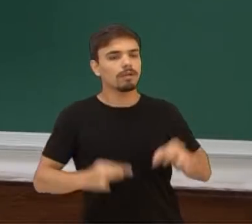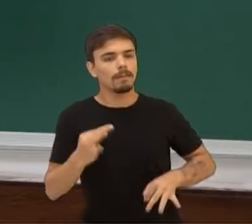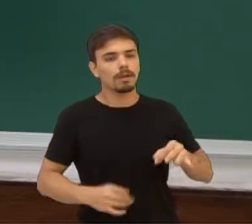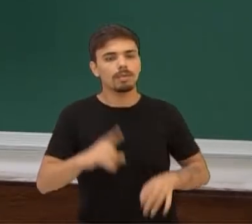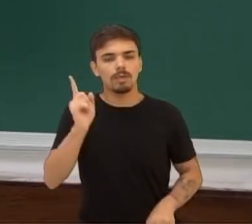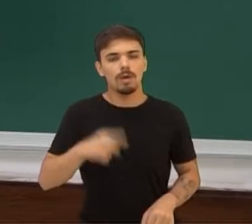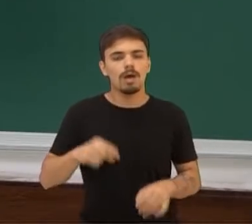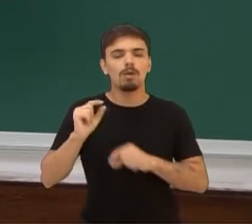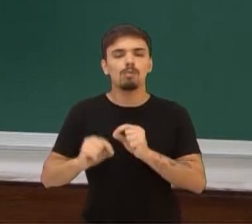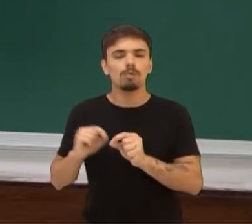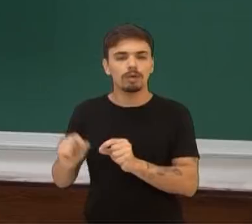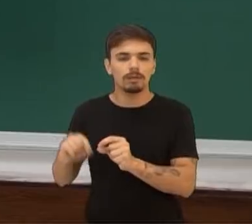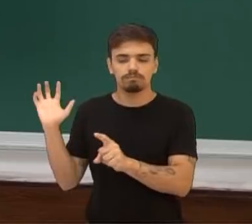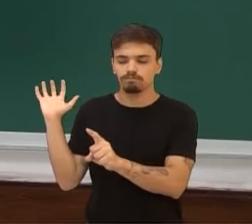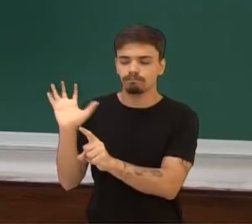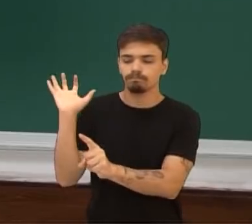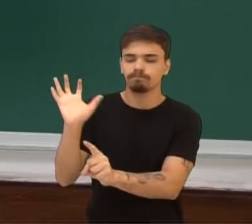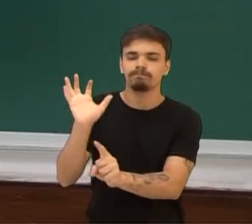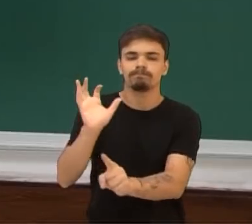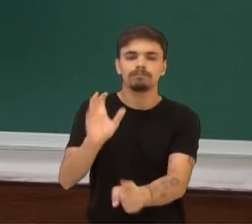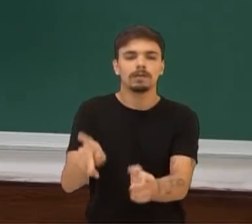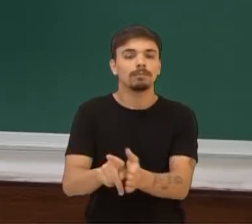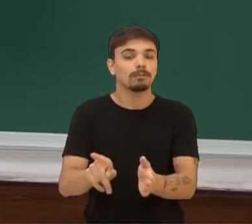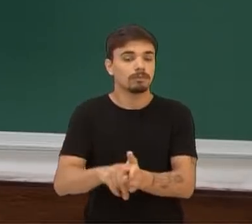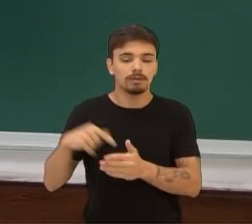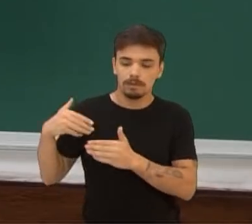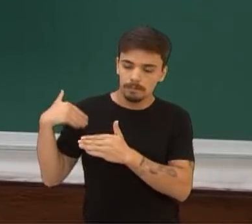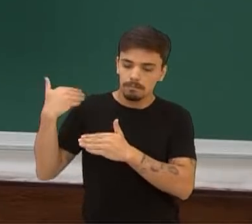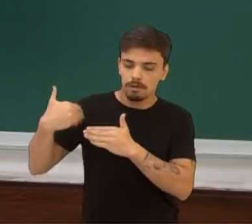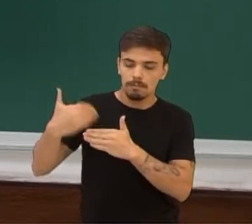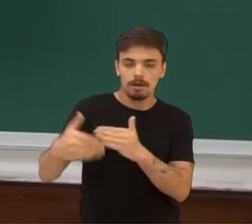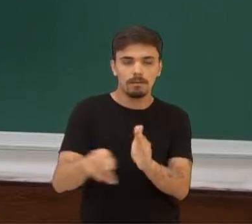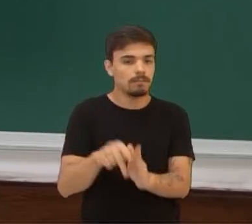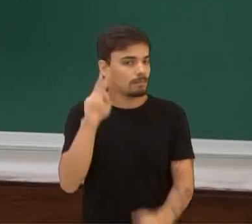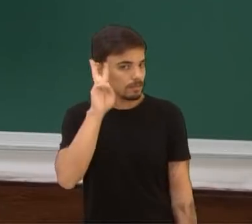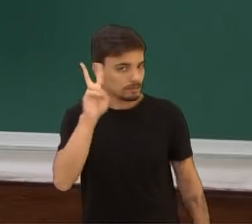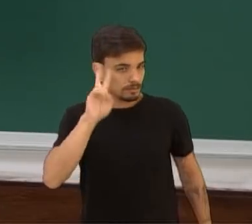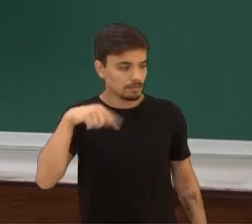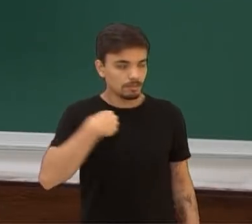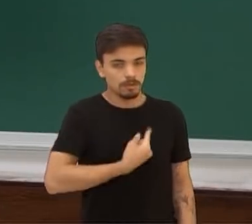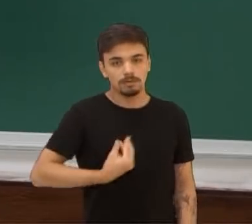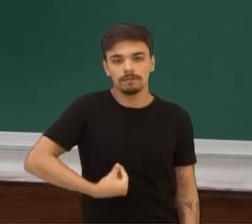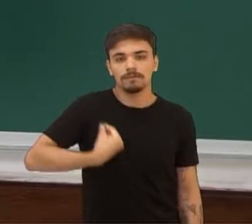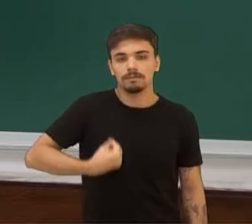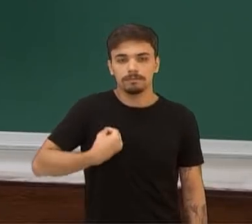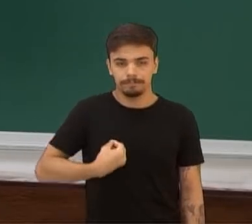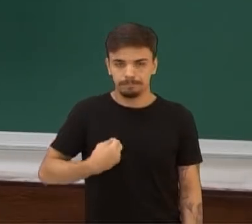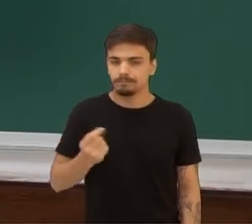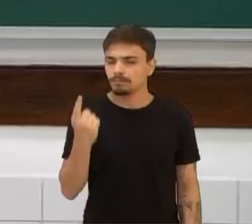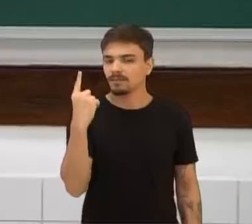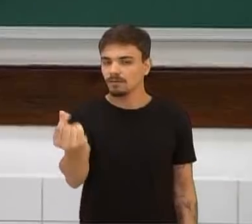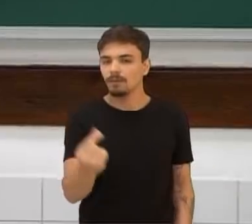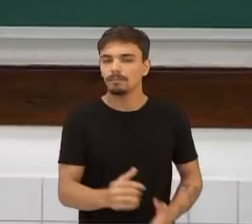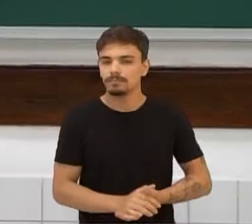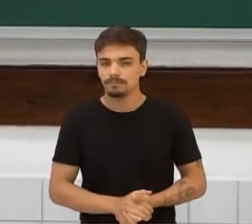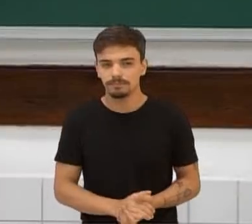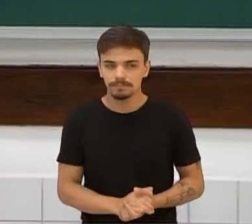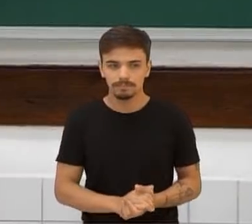muito guiado através dos processos históricos que nós vivemos. Vamos lá, então?